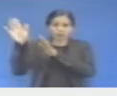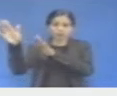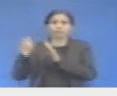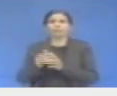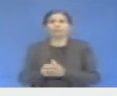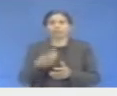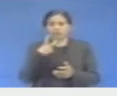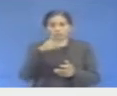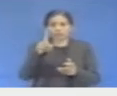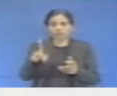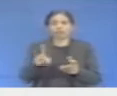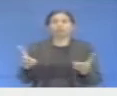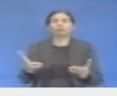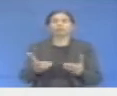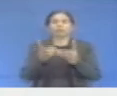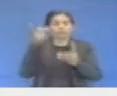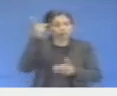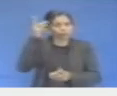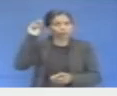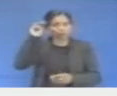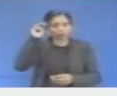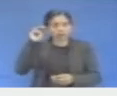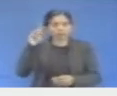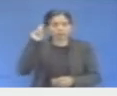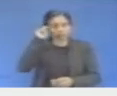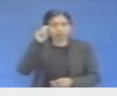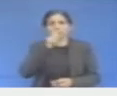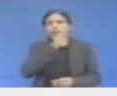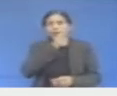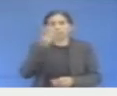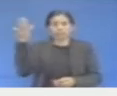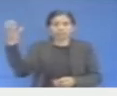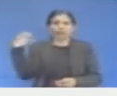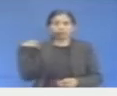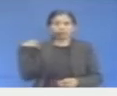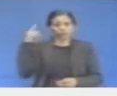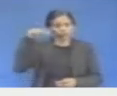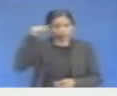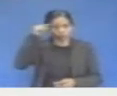Maria Rodrigues, a foi a surmala o primeiro-ministro da Urumatanrua e a Palácio do Governo.